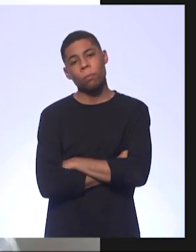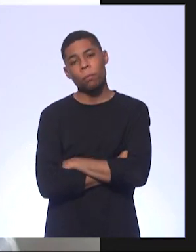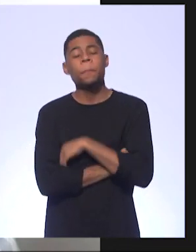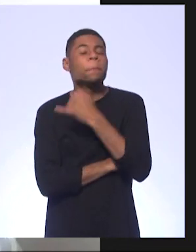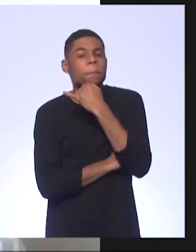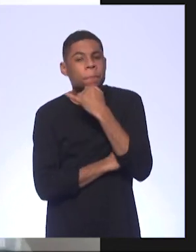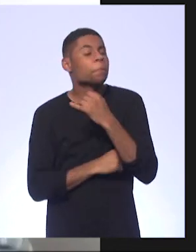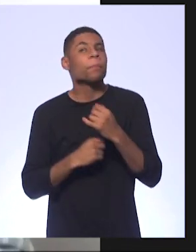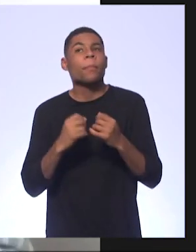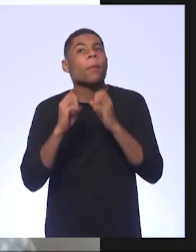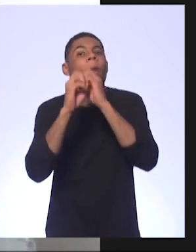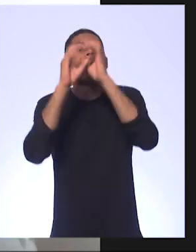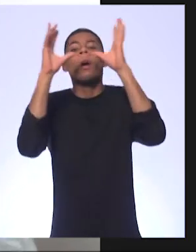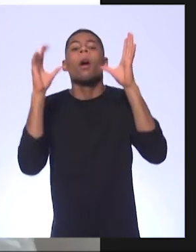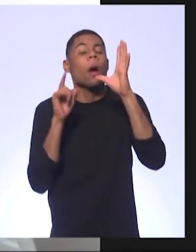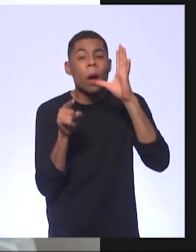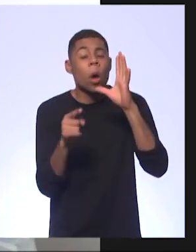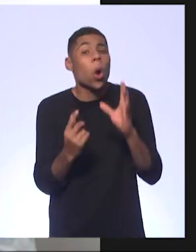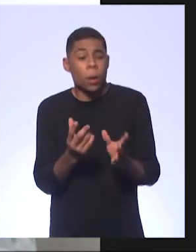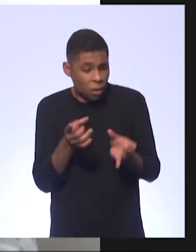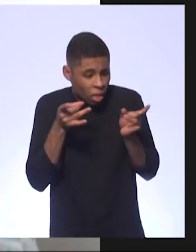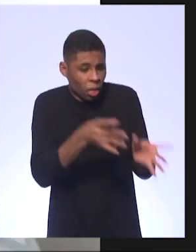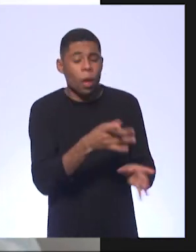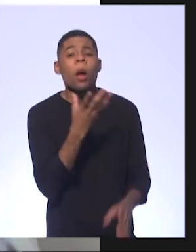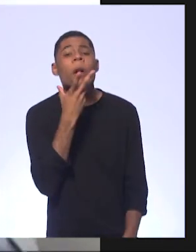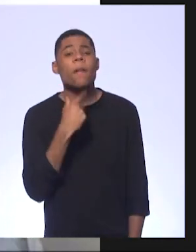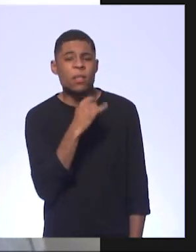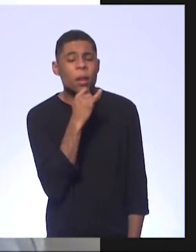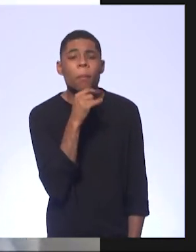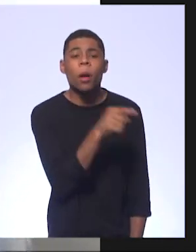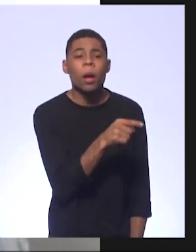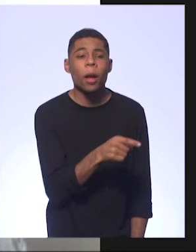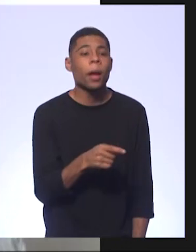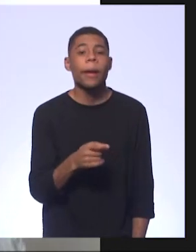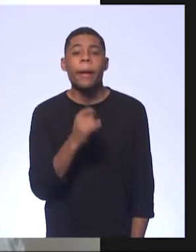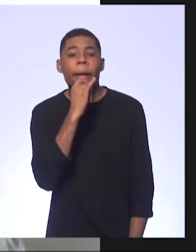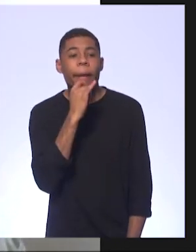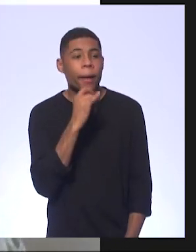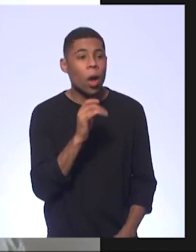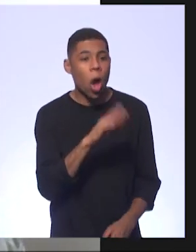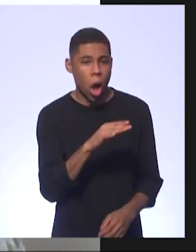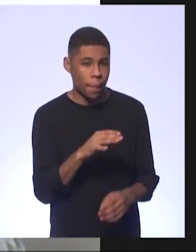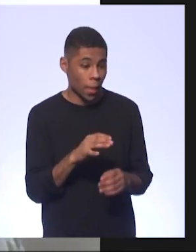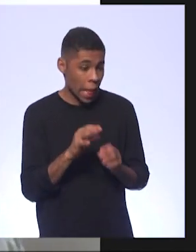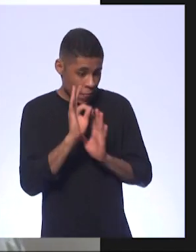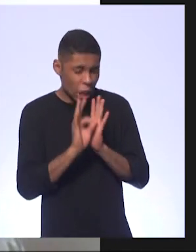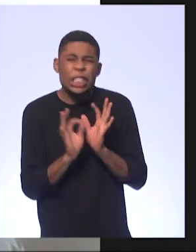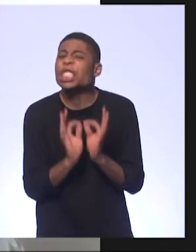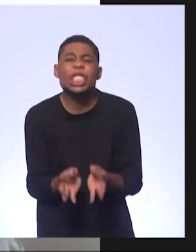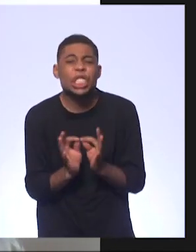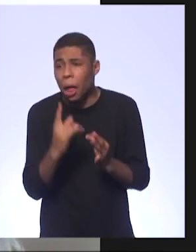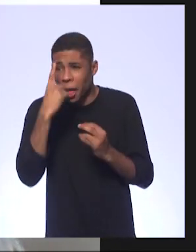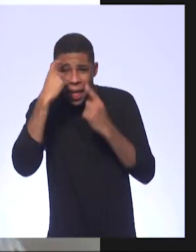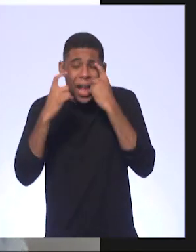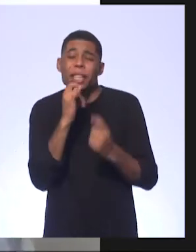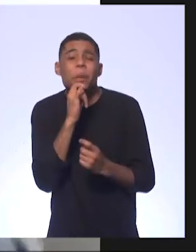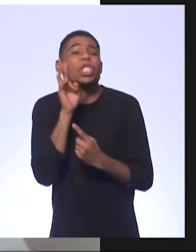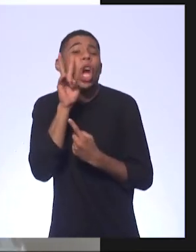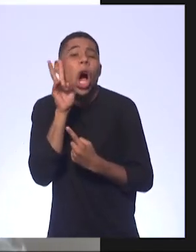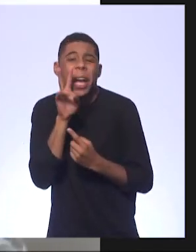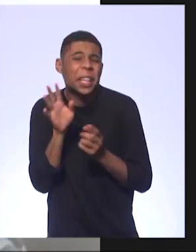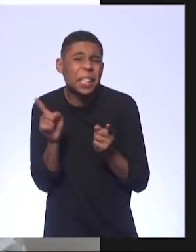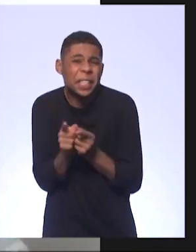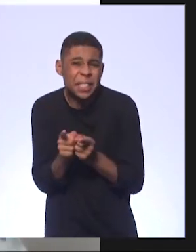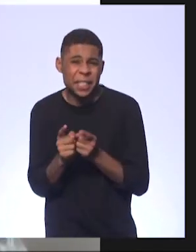que a gente não pode deixar a criança estar exposta só a textos muito simples. Entende? O que é um texto simples? É